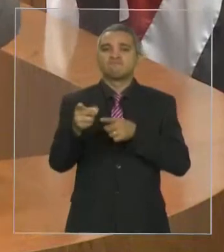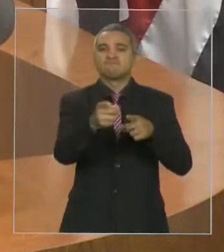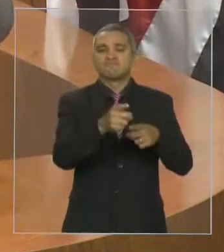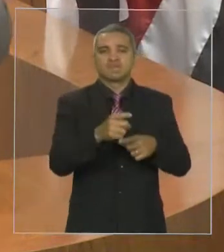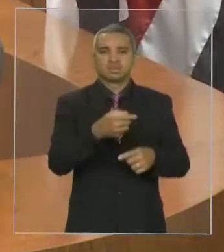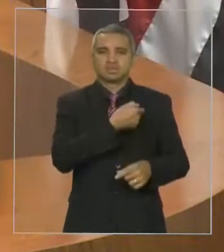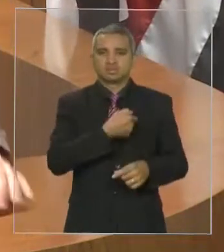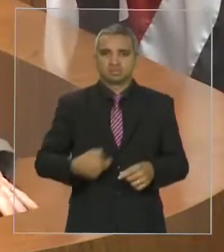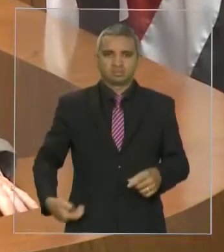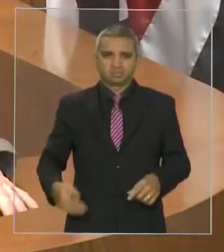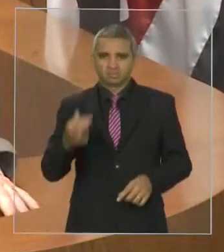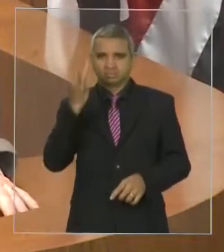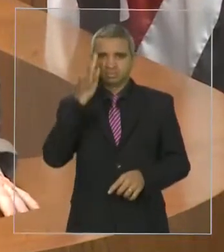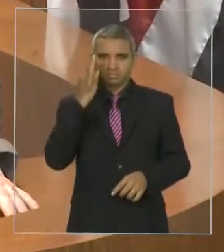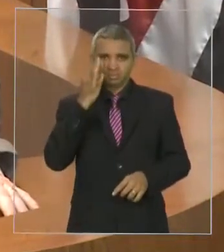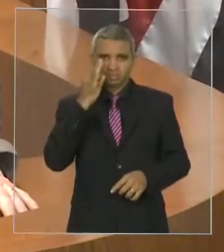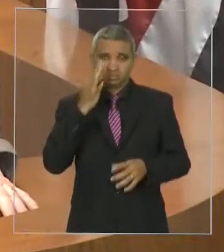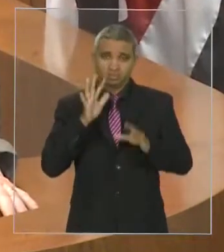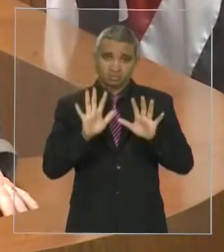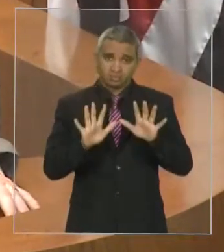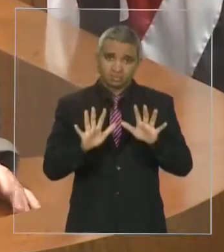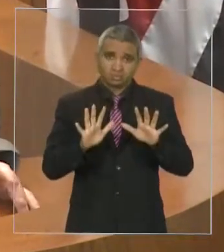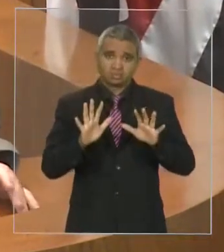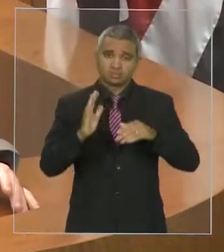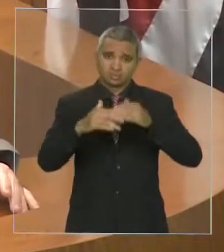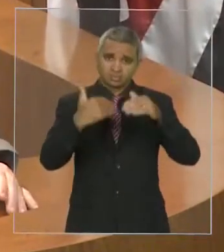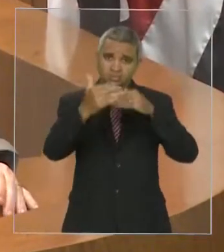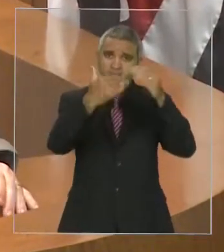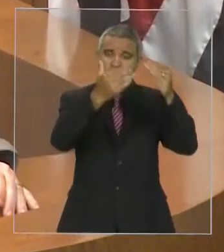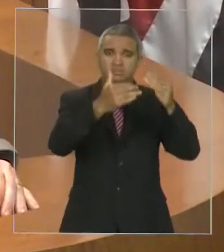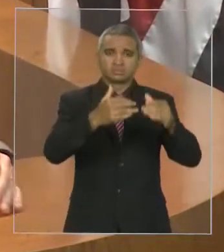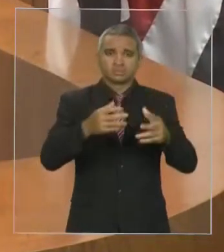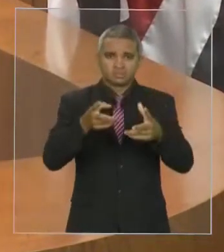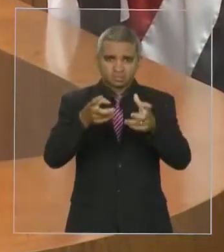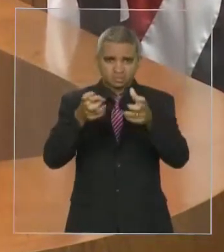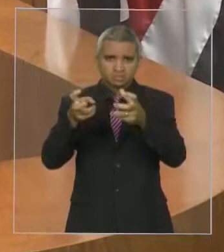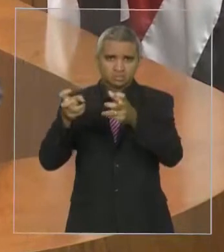é que os avanços, eles são